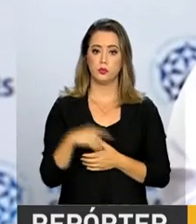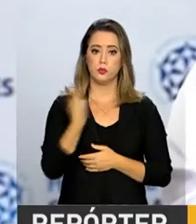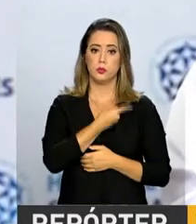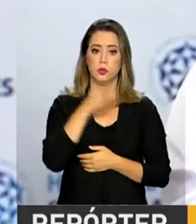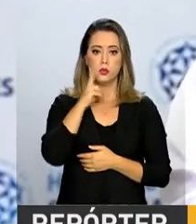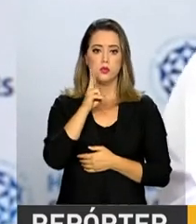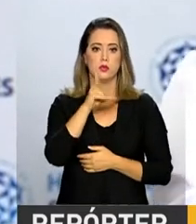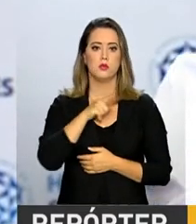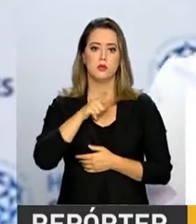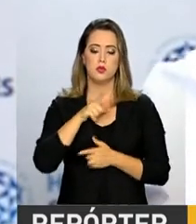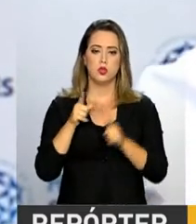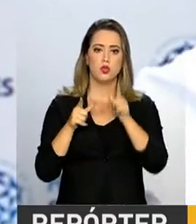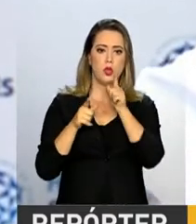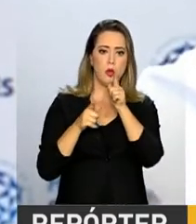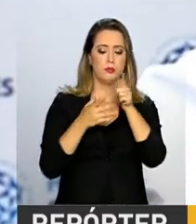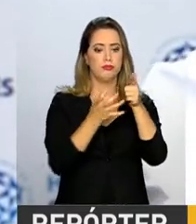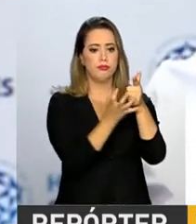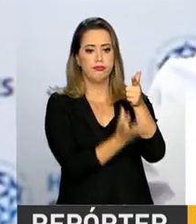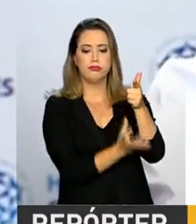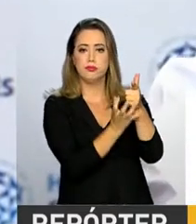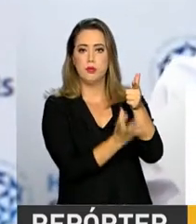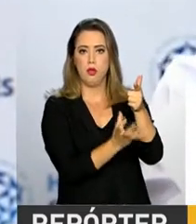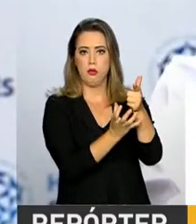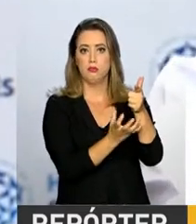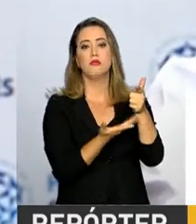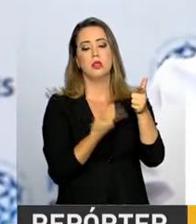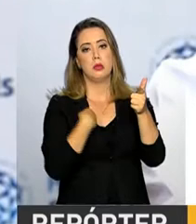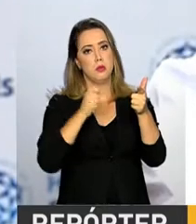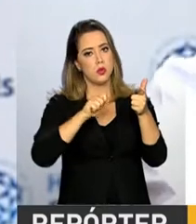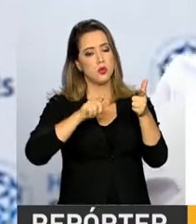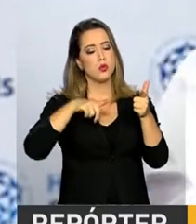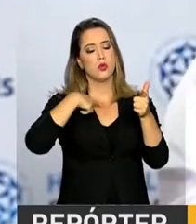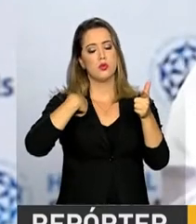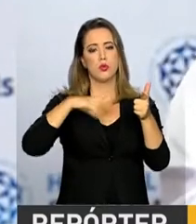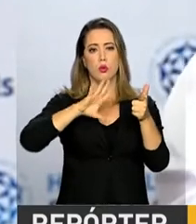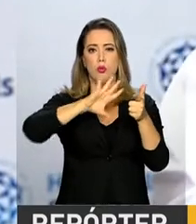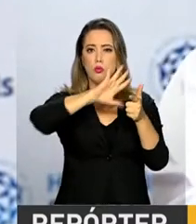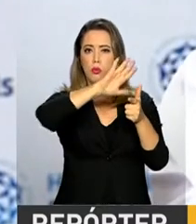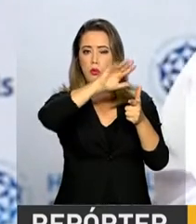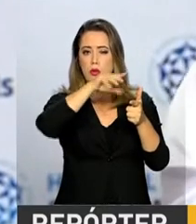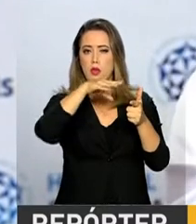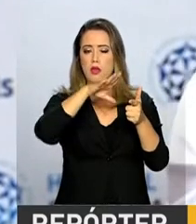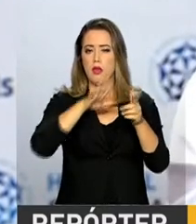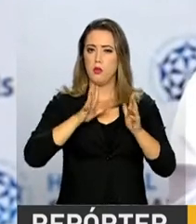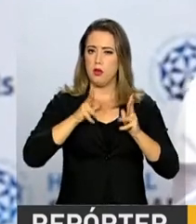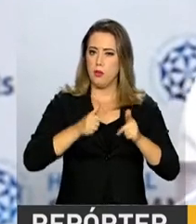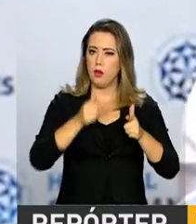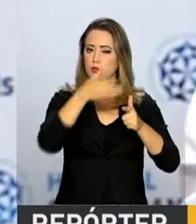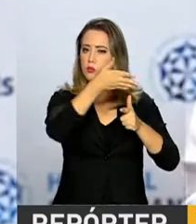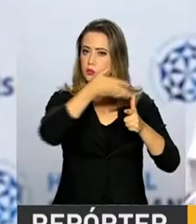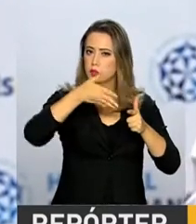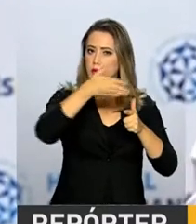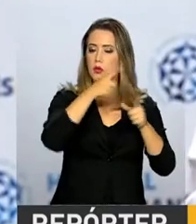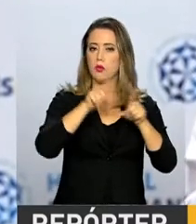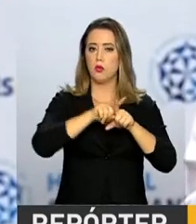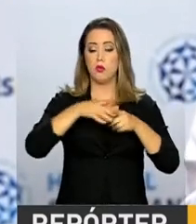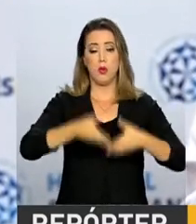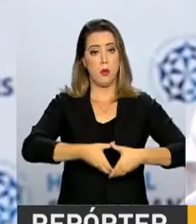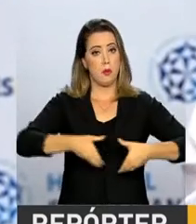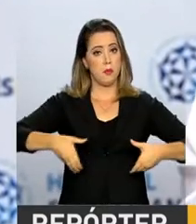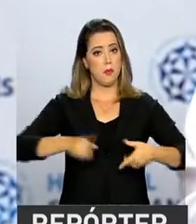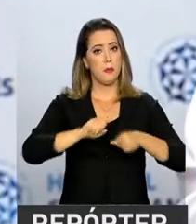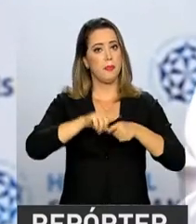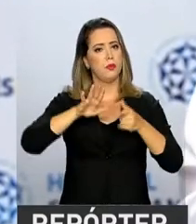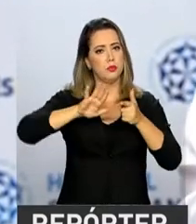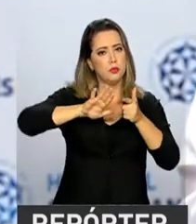próstata crescida. Então, depois de se limpar a bexiga, o que eu fiz foi o que comumente se chama de raspagem